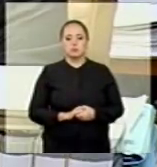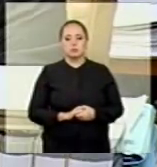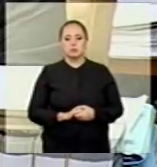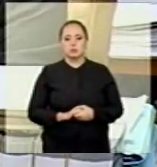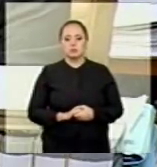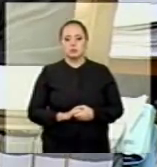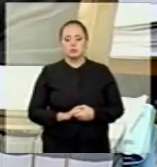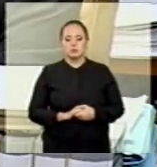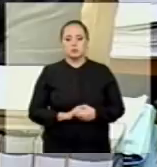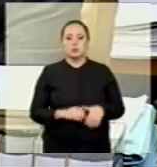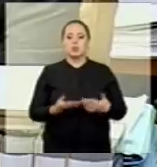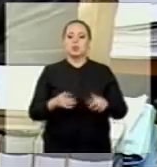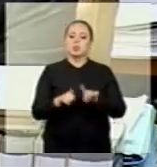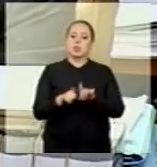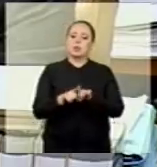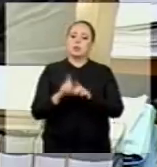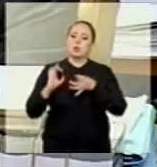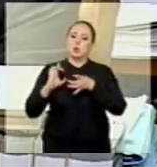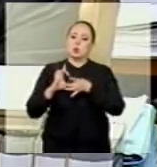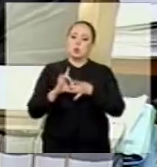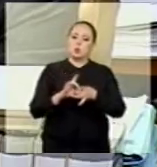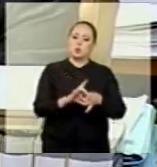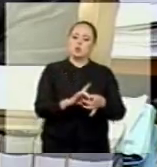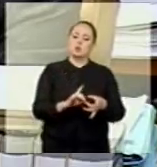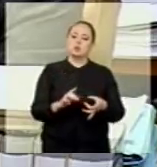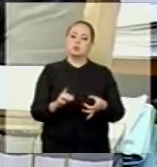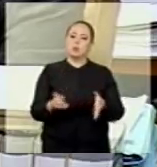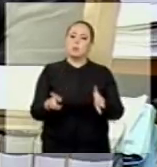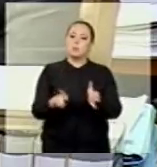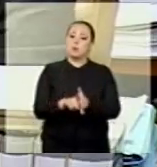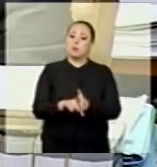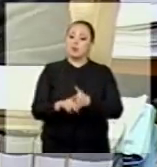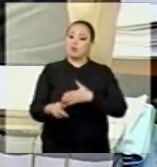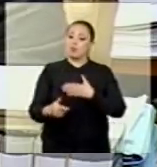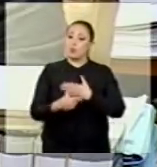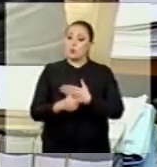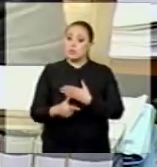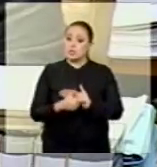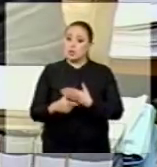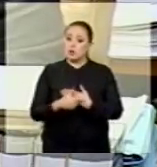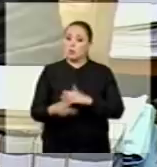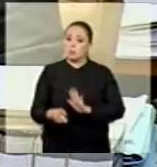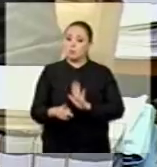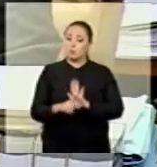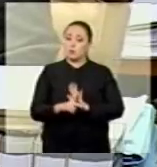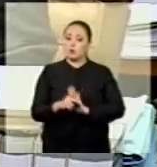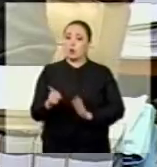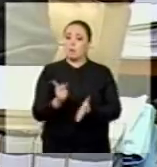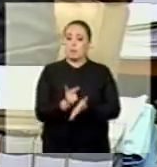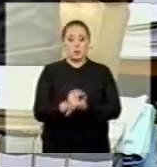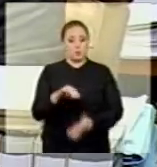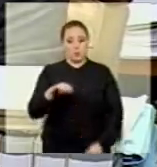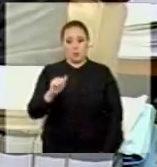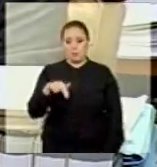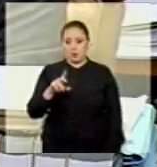em contexto vinculada ao exercício de funções inerentes a esse mesmo